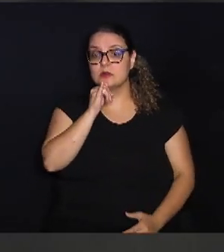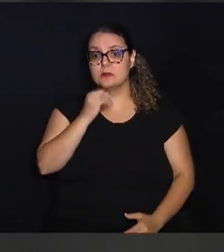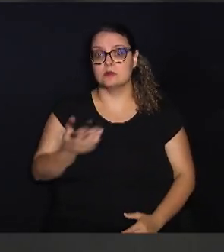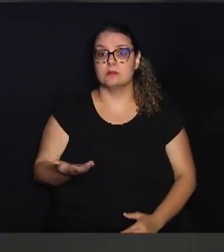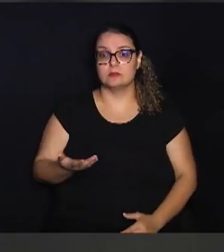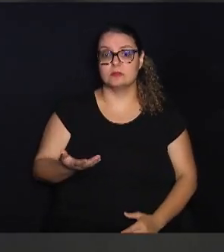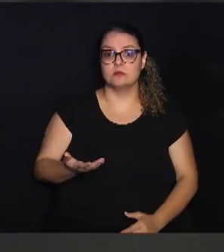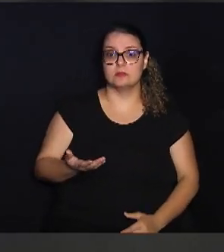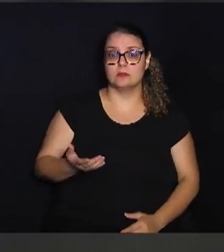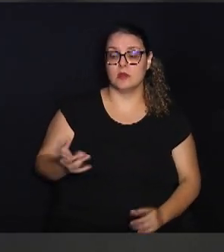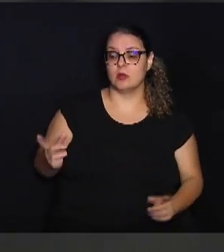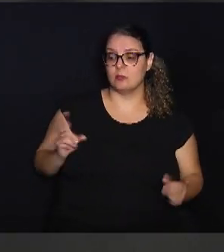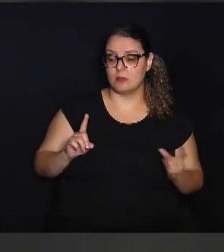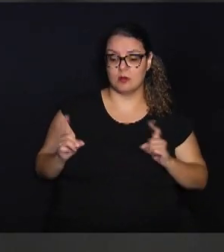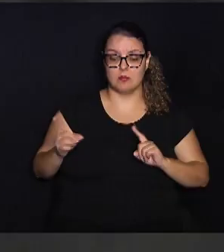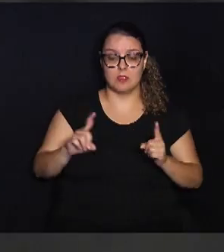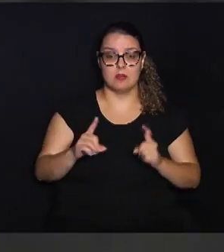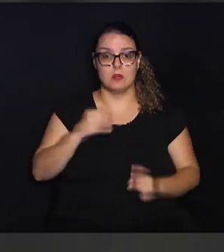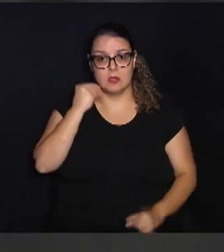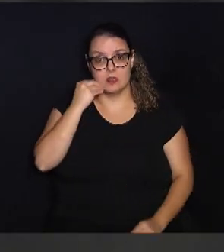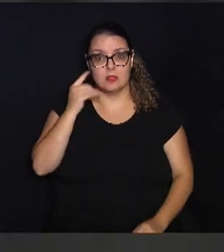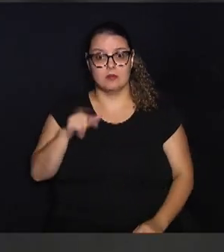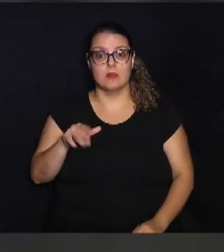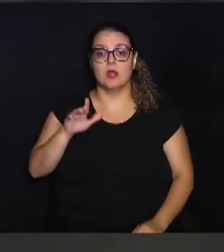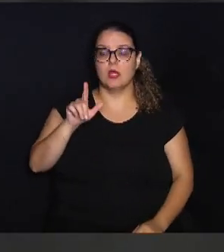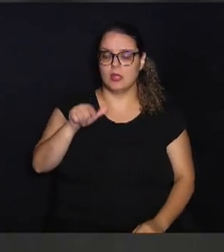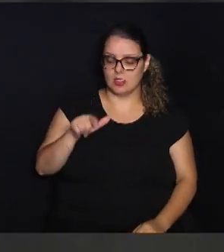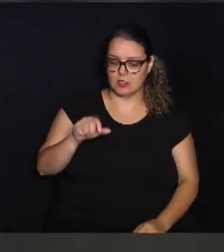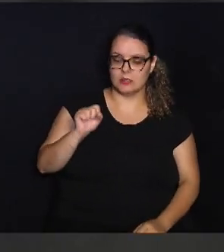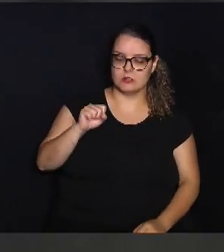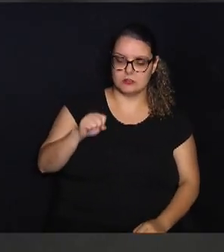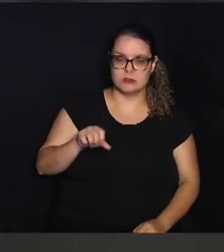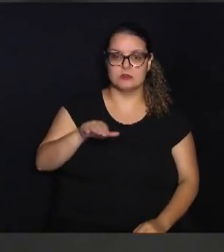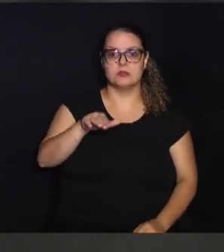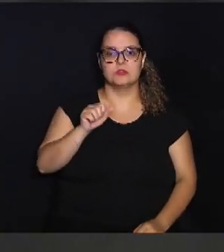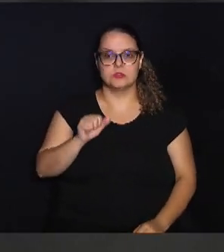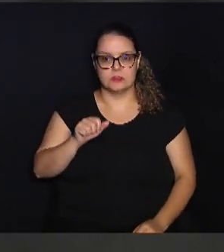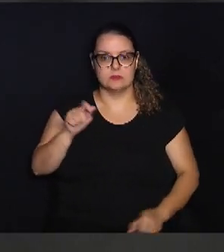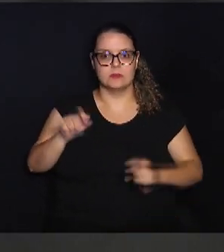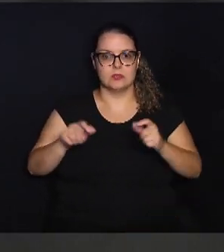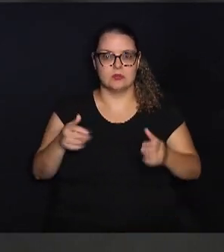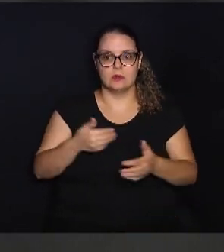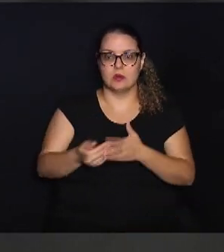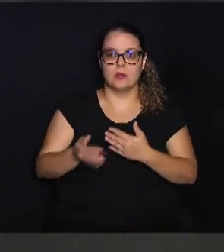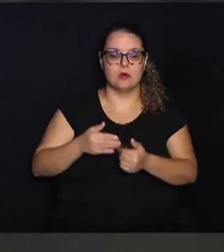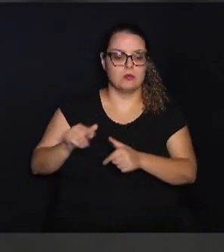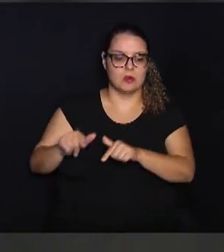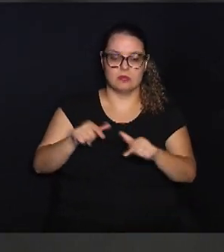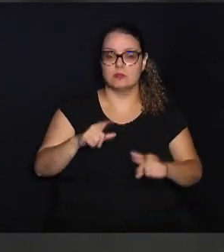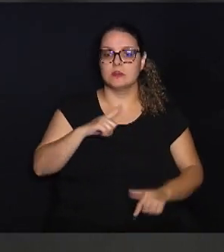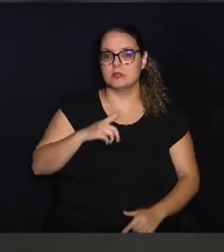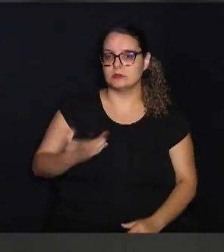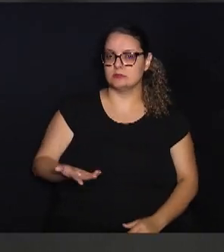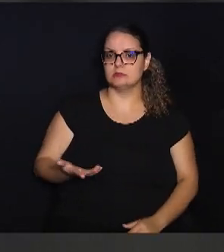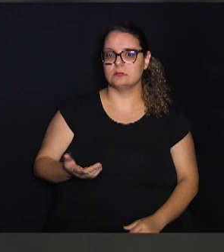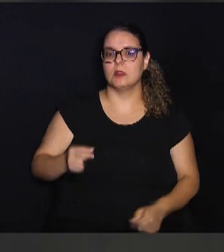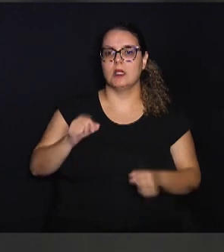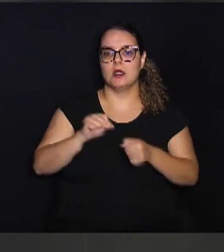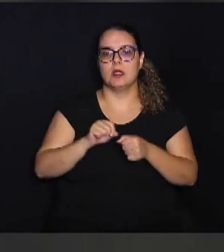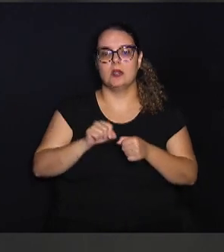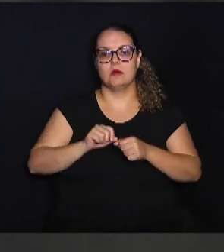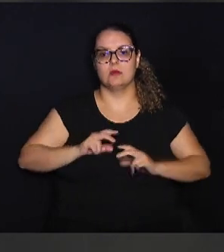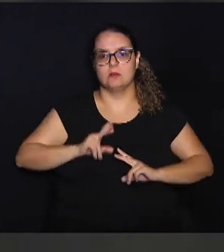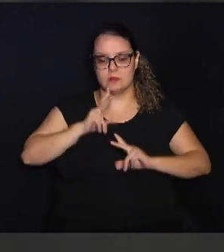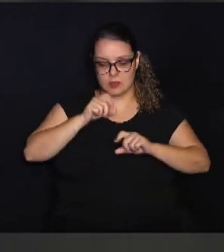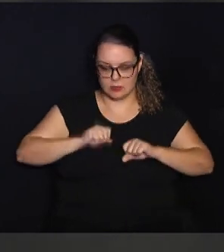cacifar de pessoas em volta dele que são expertise. Aí você chama esses caras, onde quer que eles estejam. E aí você faz uma força-tarefa